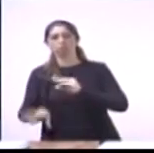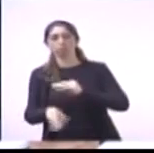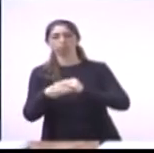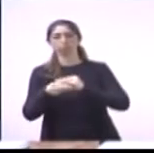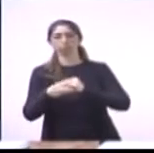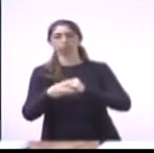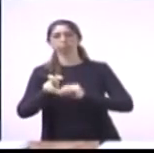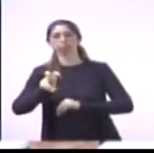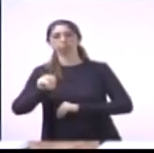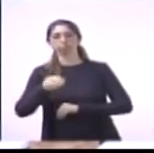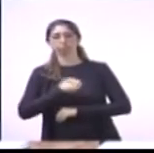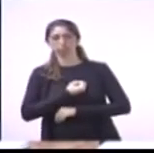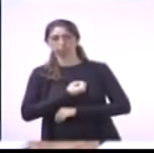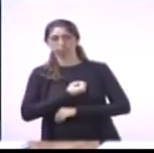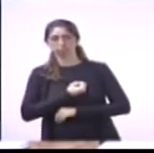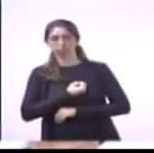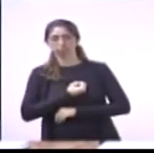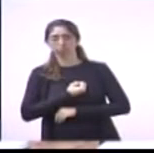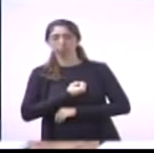complementar de número